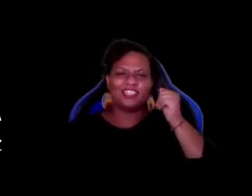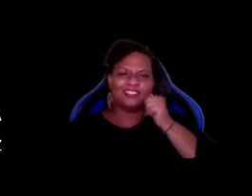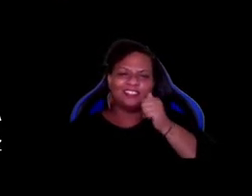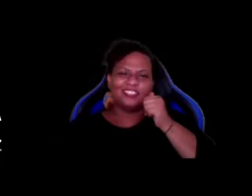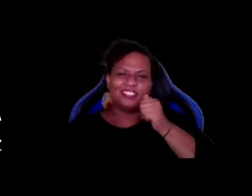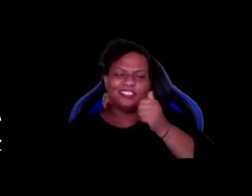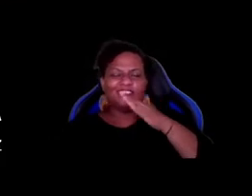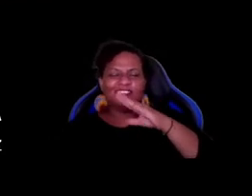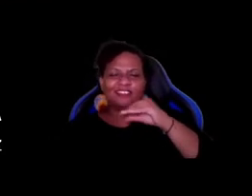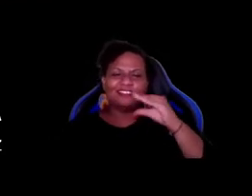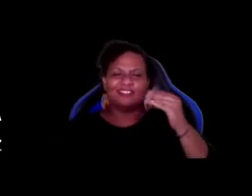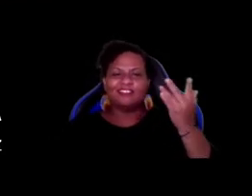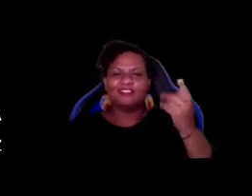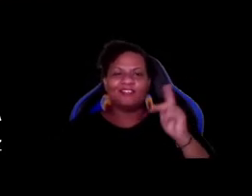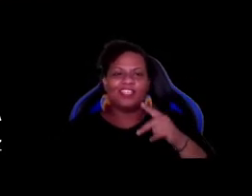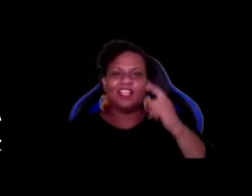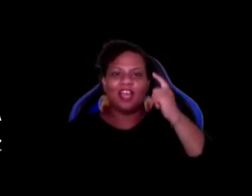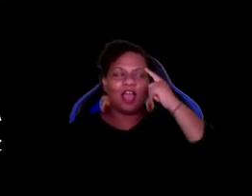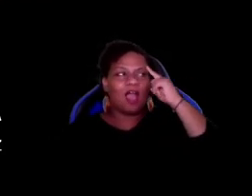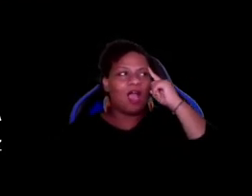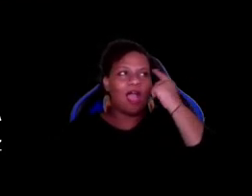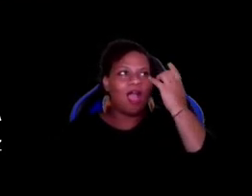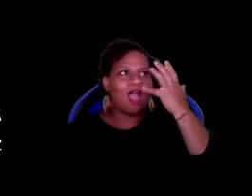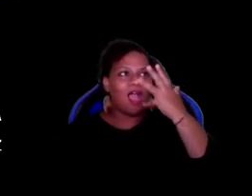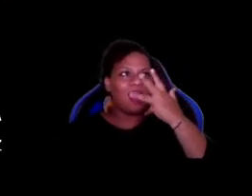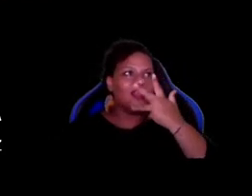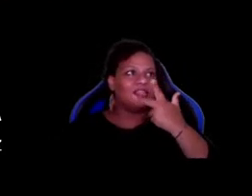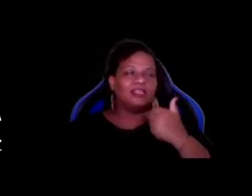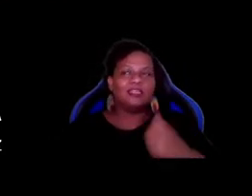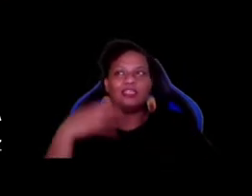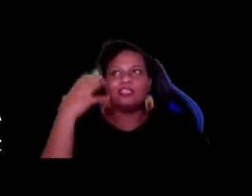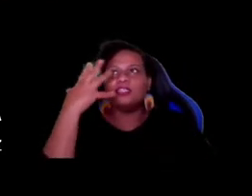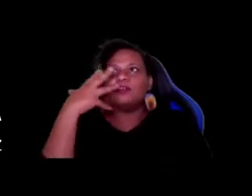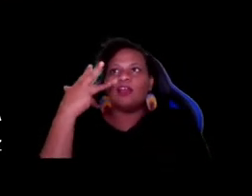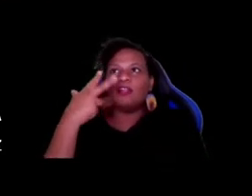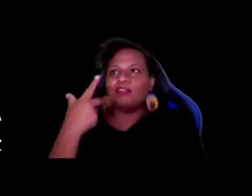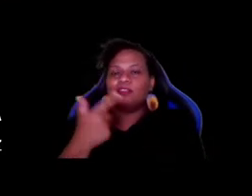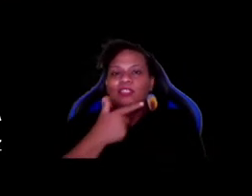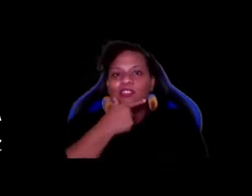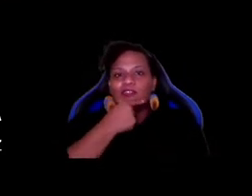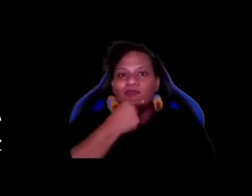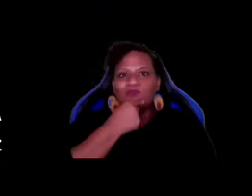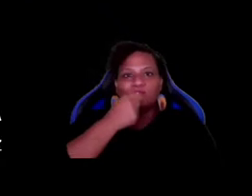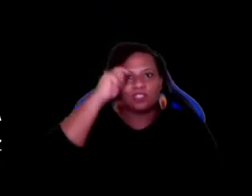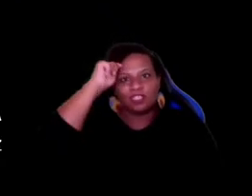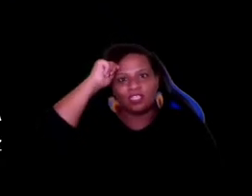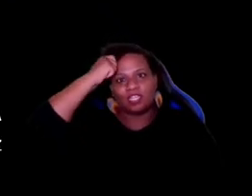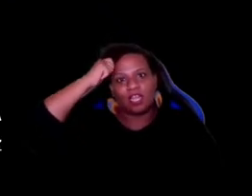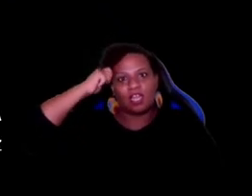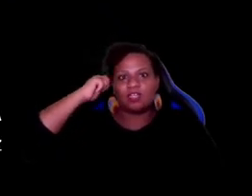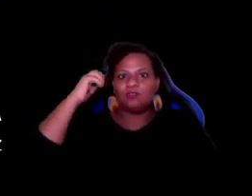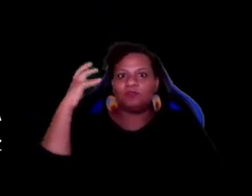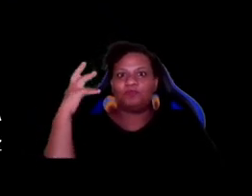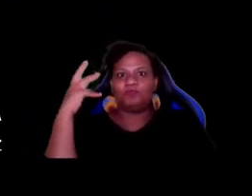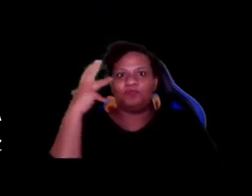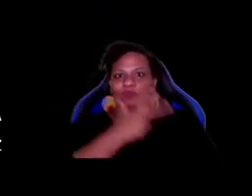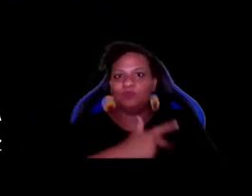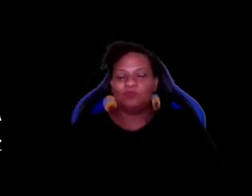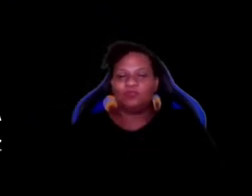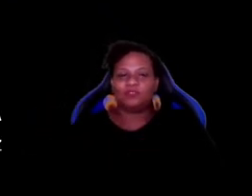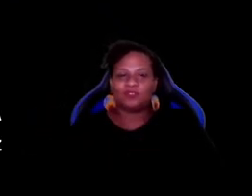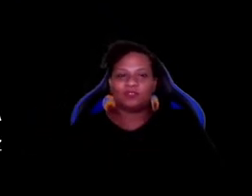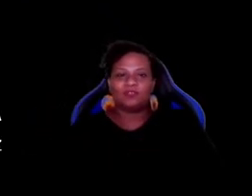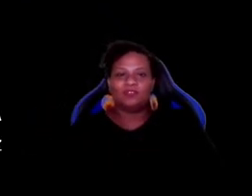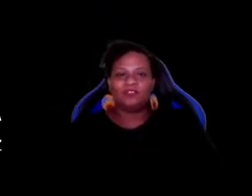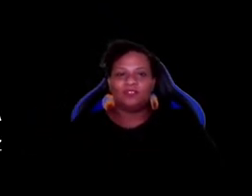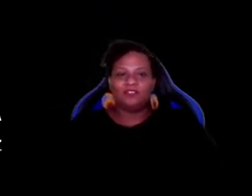mesmo fascínio mesmo. Eu achava lindo aquele crioulo, né, bonitão, assim,